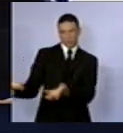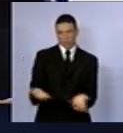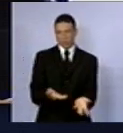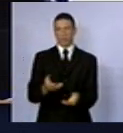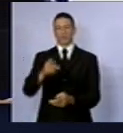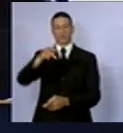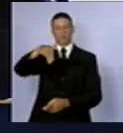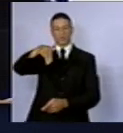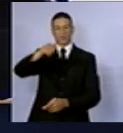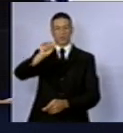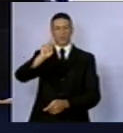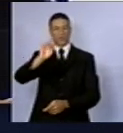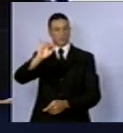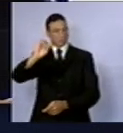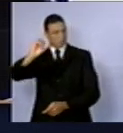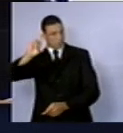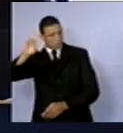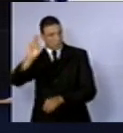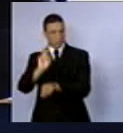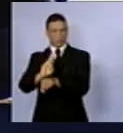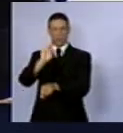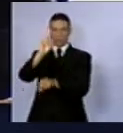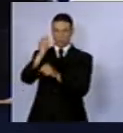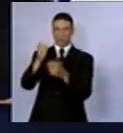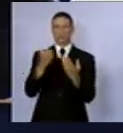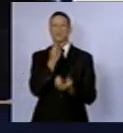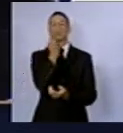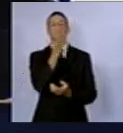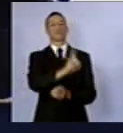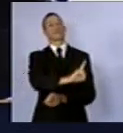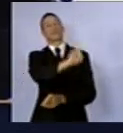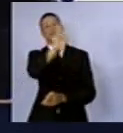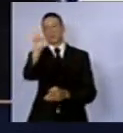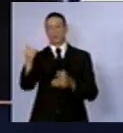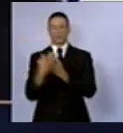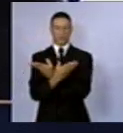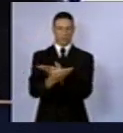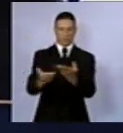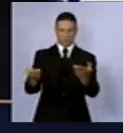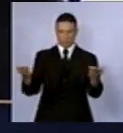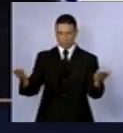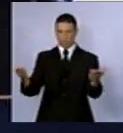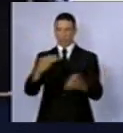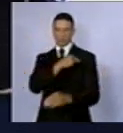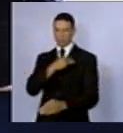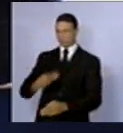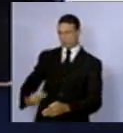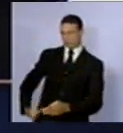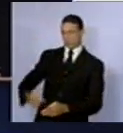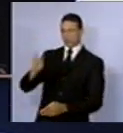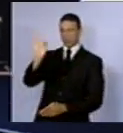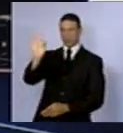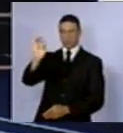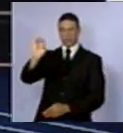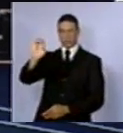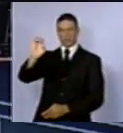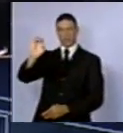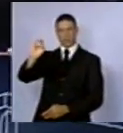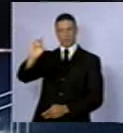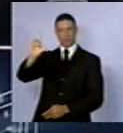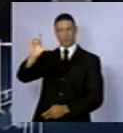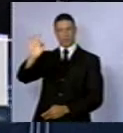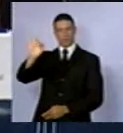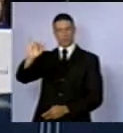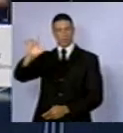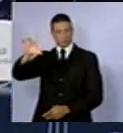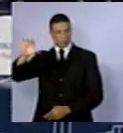mário josé gisi o dia todo bom dia ministro dias tóffoli antes de mais nada